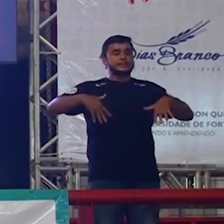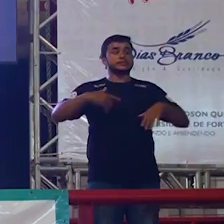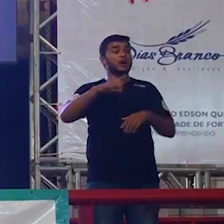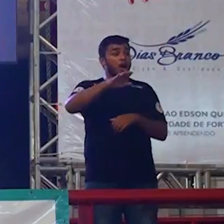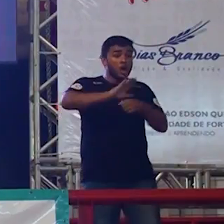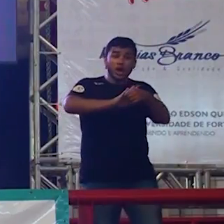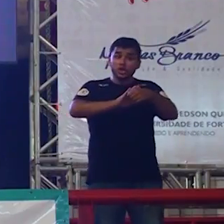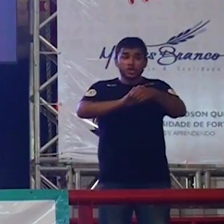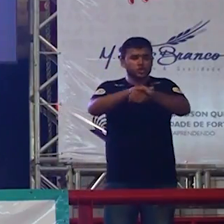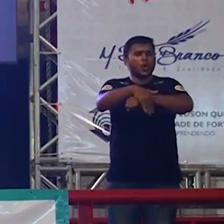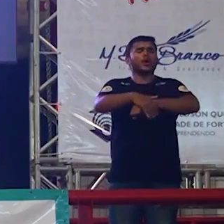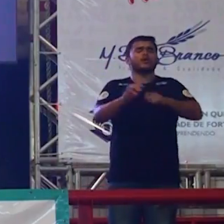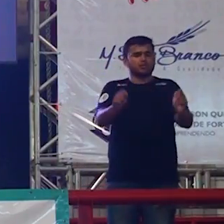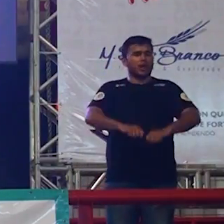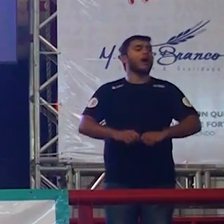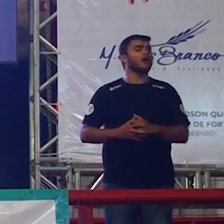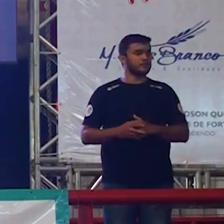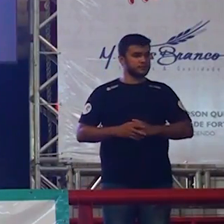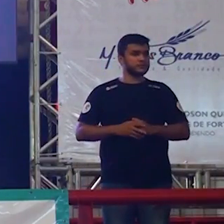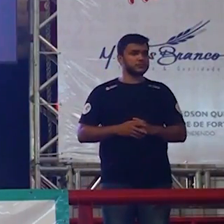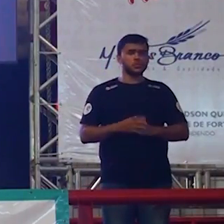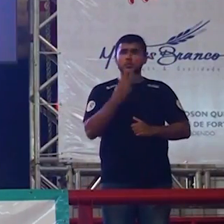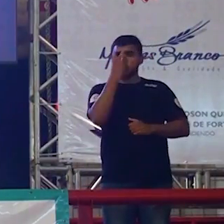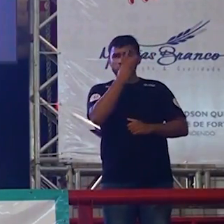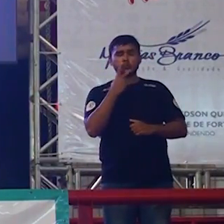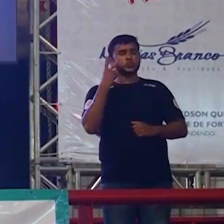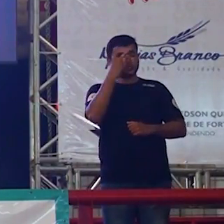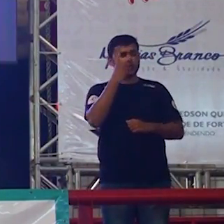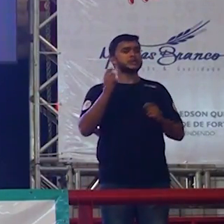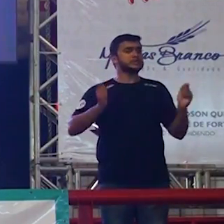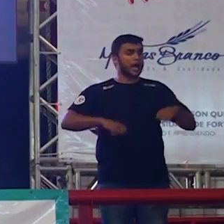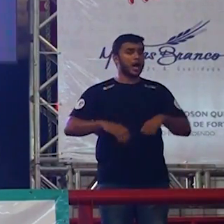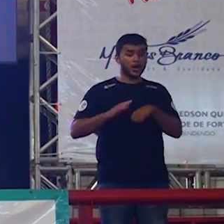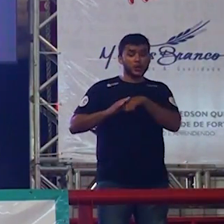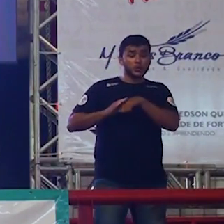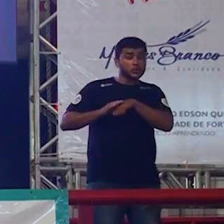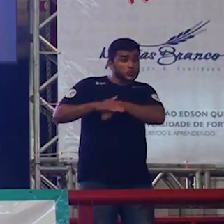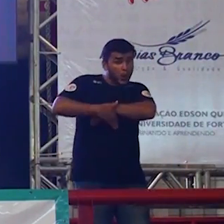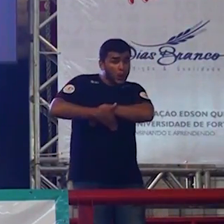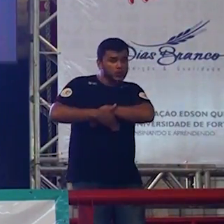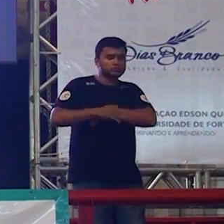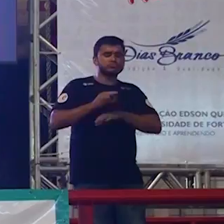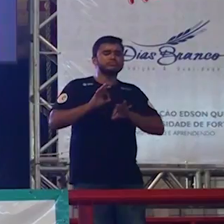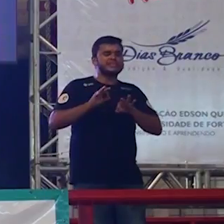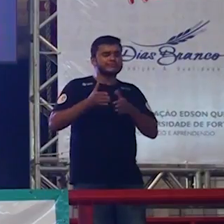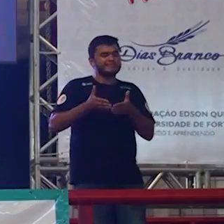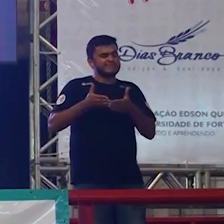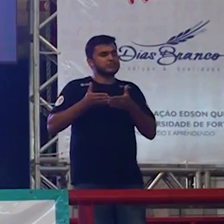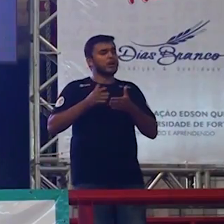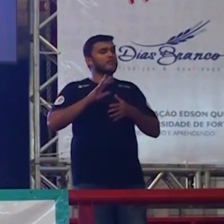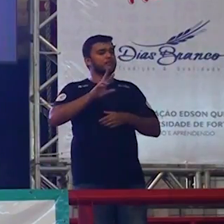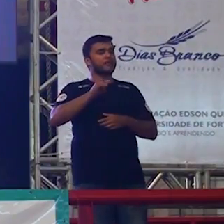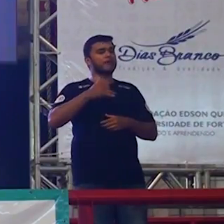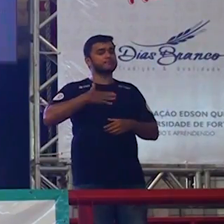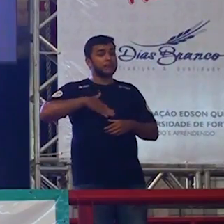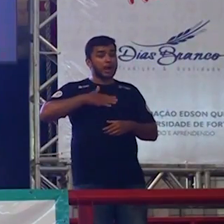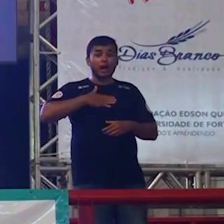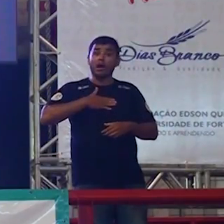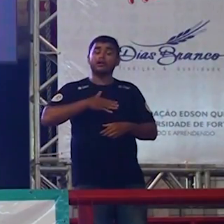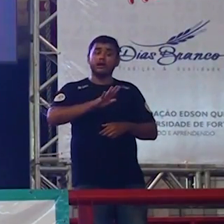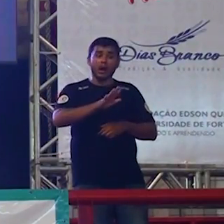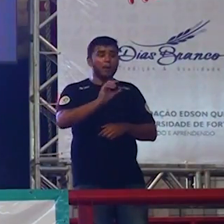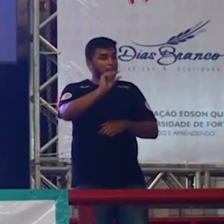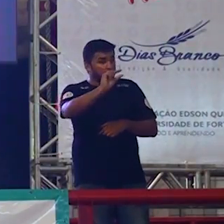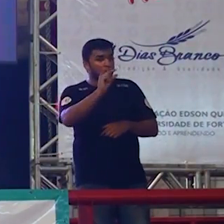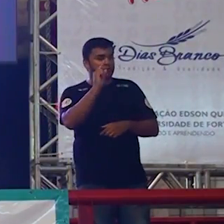seja à noite, é possível estudar 2 horas e preparar-se para o Enem. Reforçar o sábado